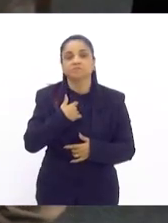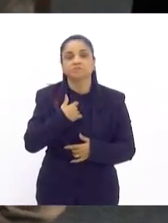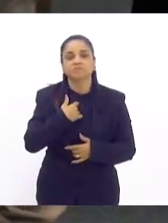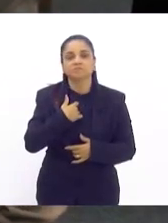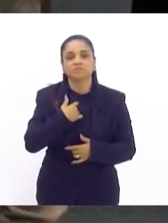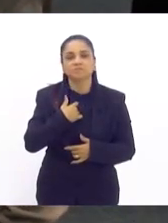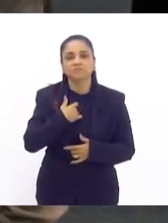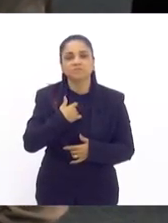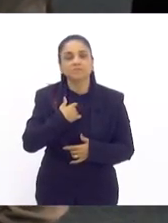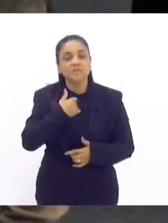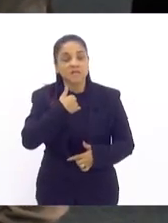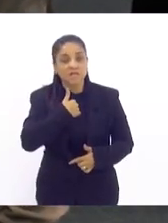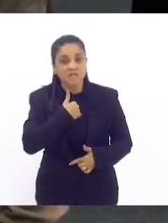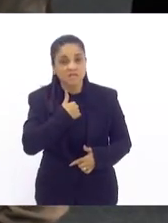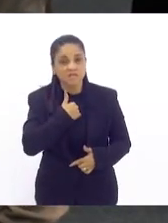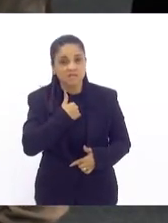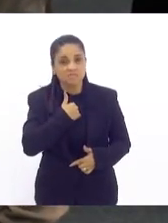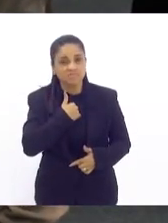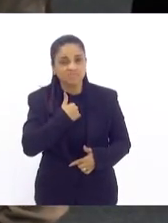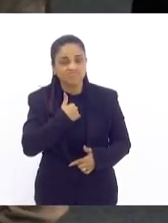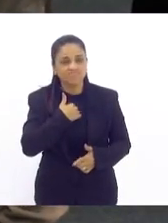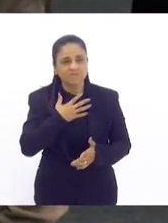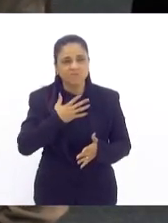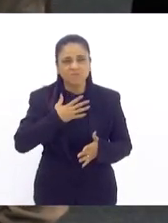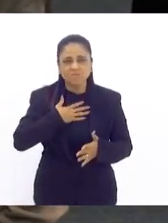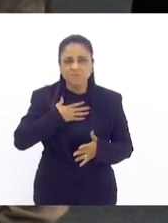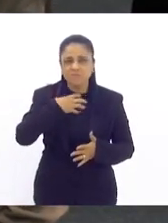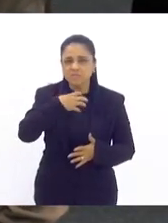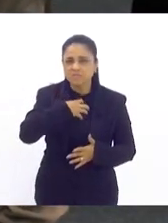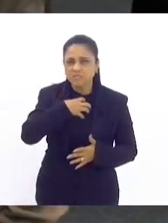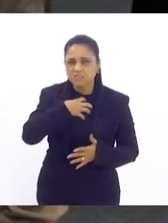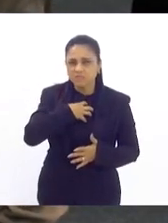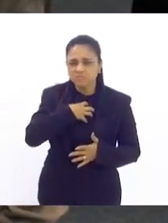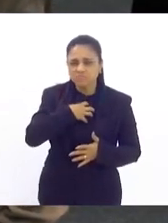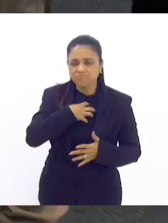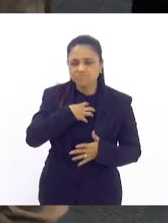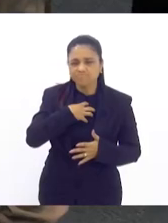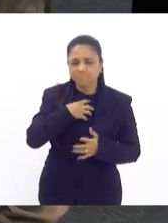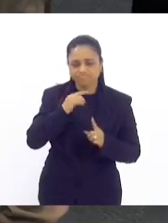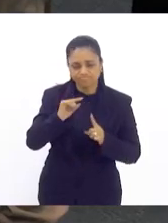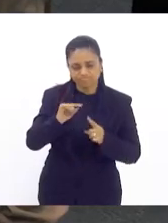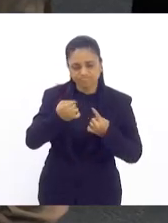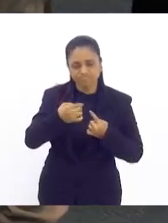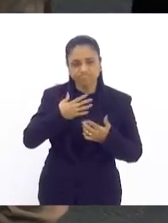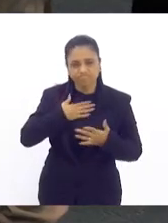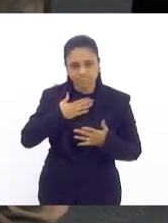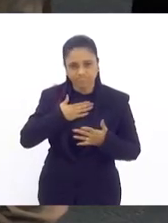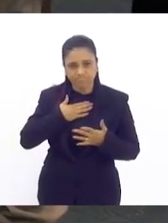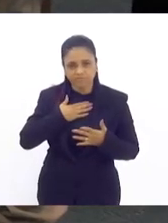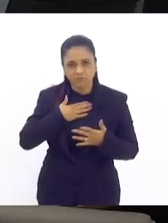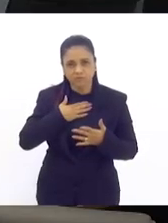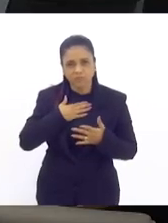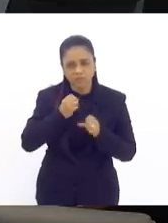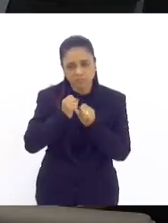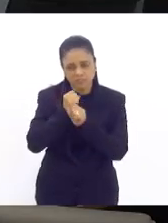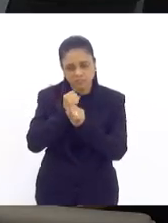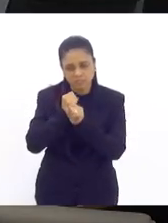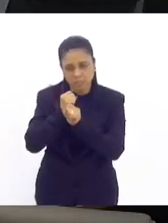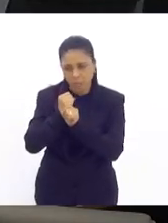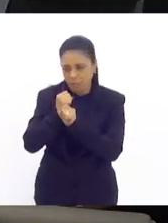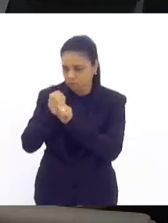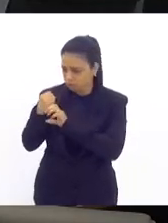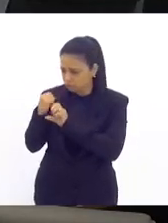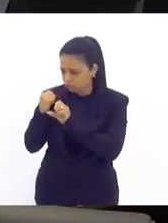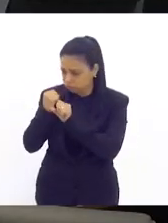mais tem me afetado nos últimos anos é que se perdeu a